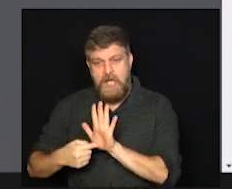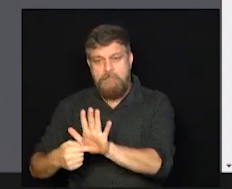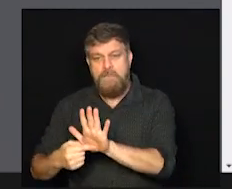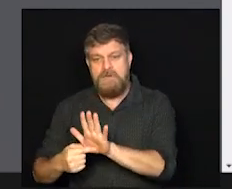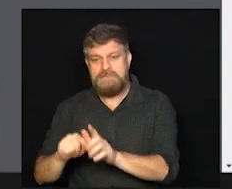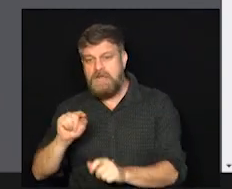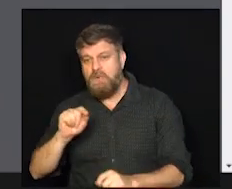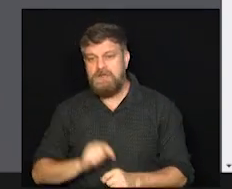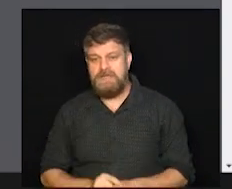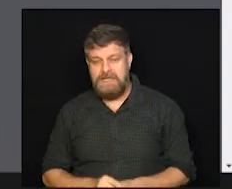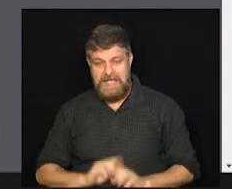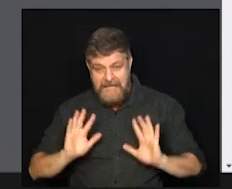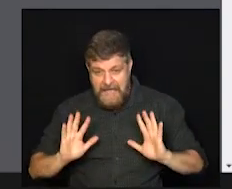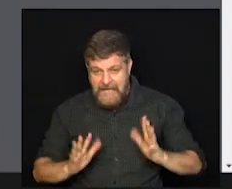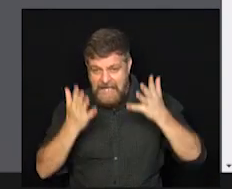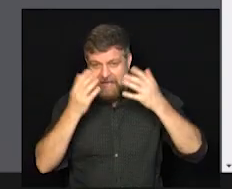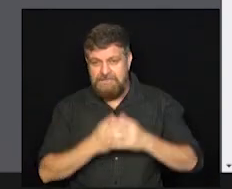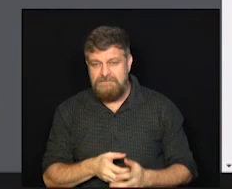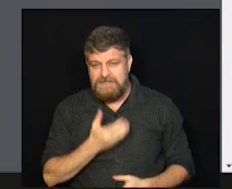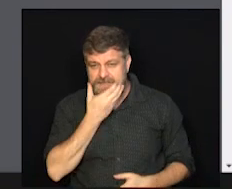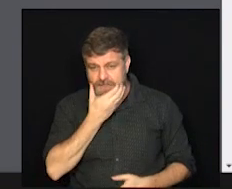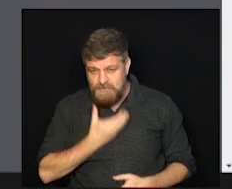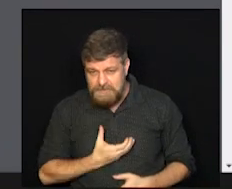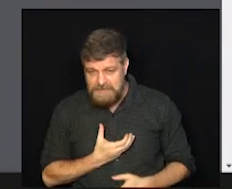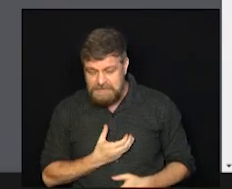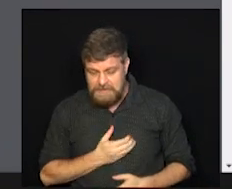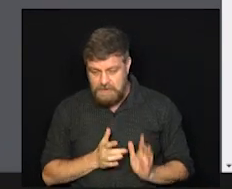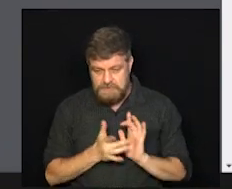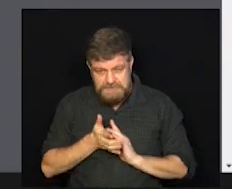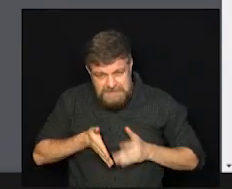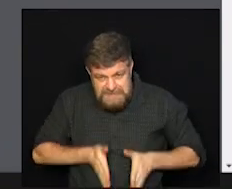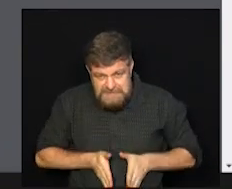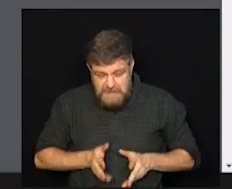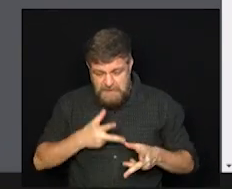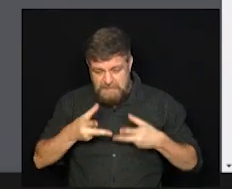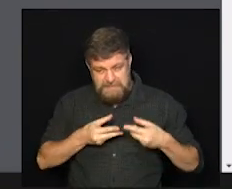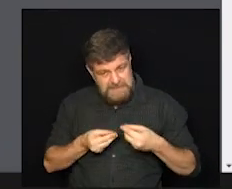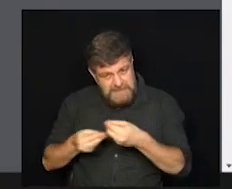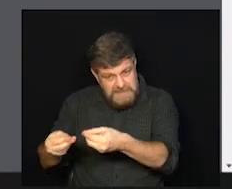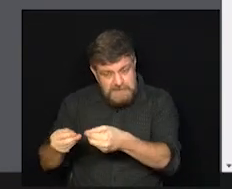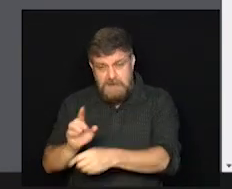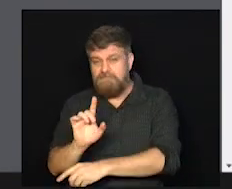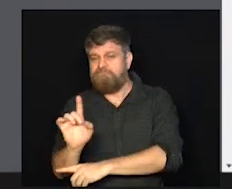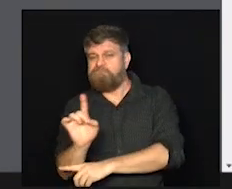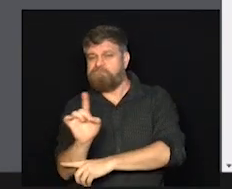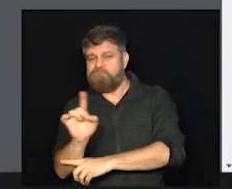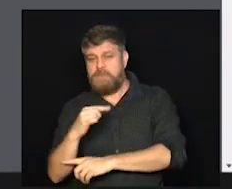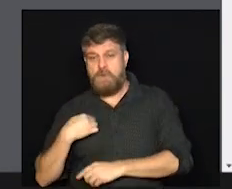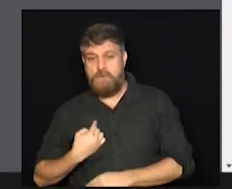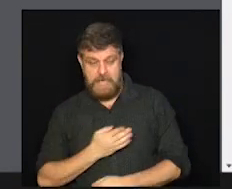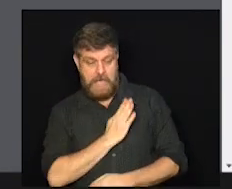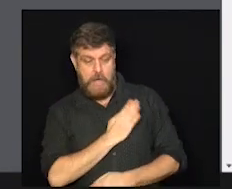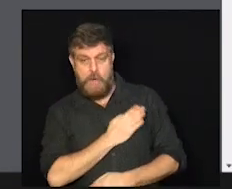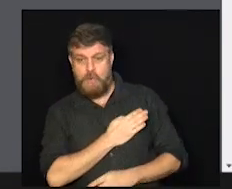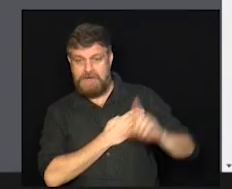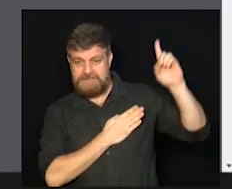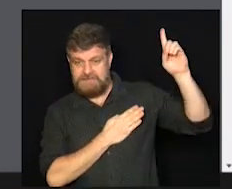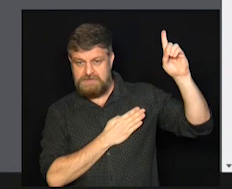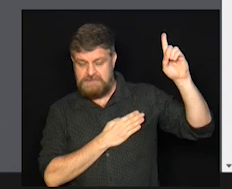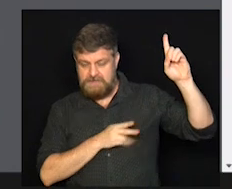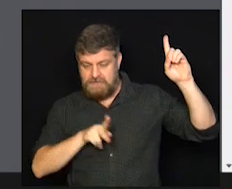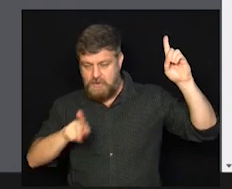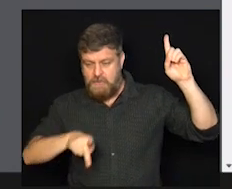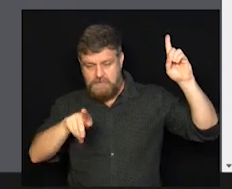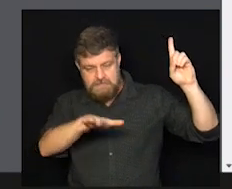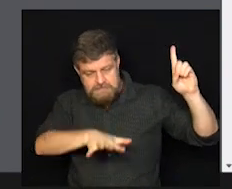Natal não é uma festinha para a gente ganhar presente, não. Muito menos uma festa de bom coração. É a festa do coração de Deus que se une com o coração humano.